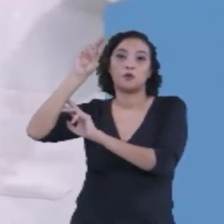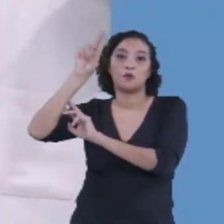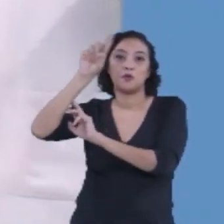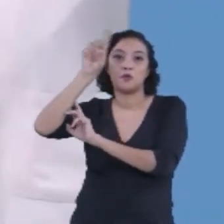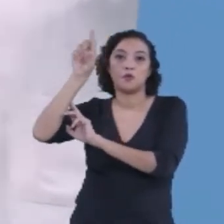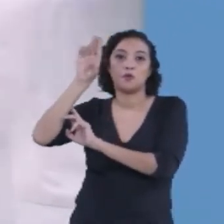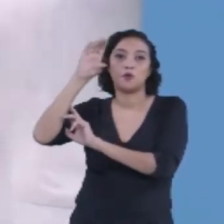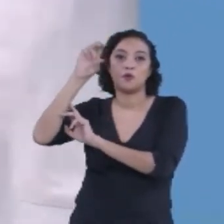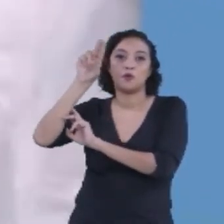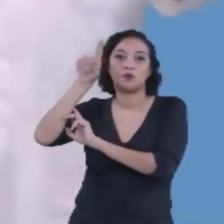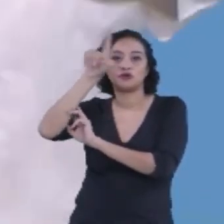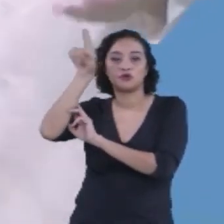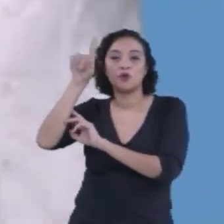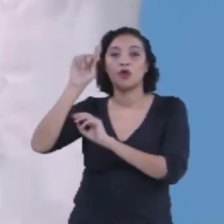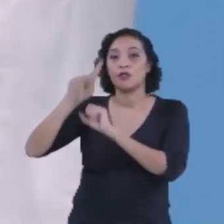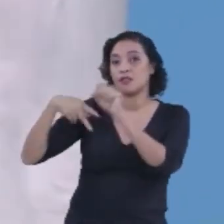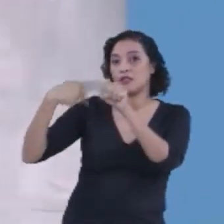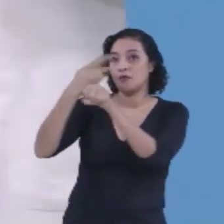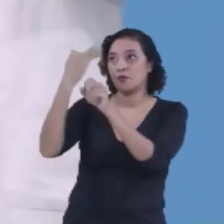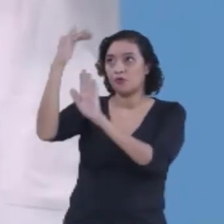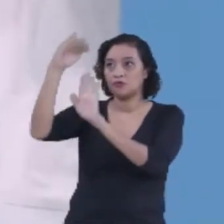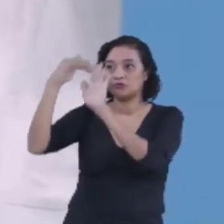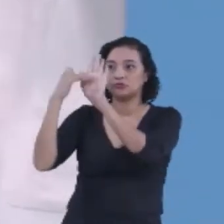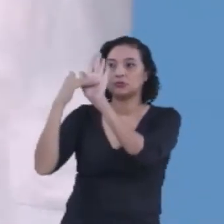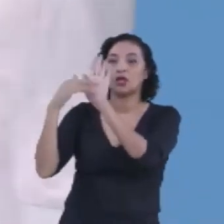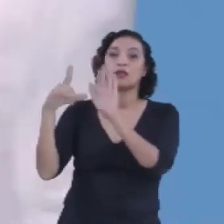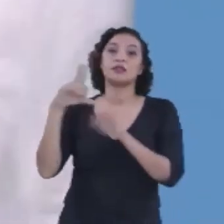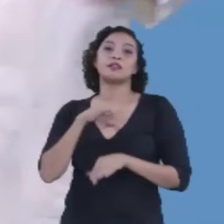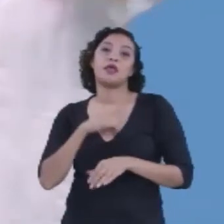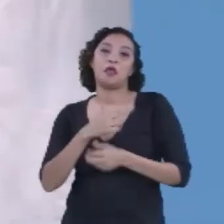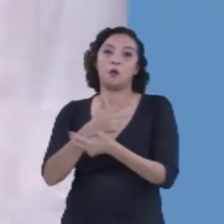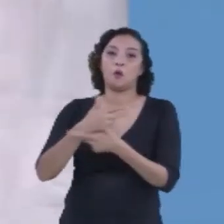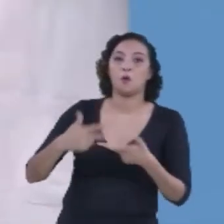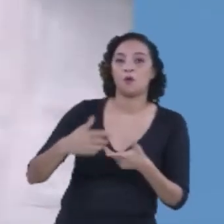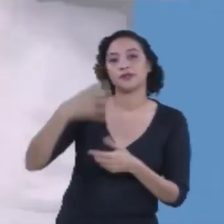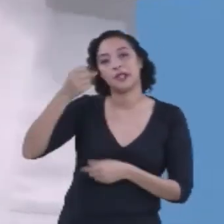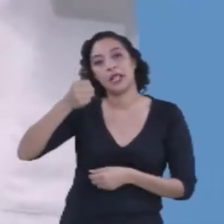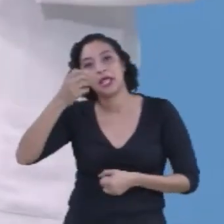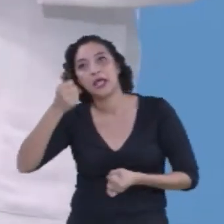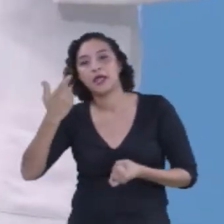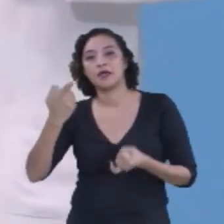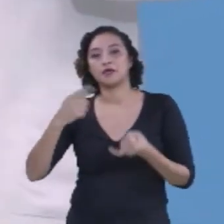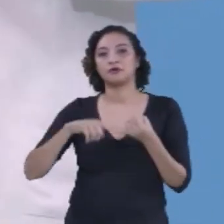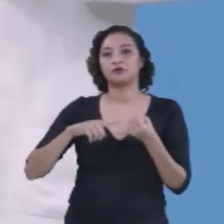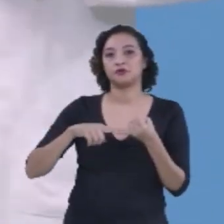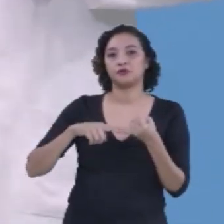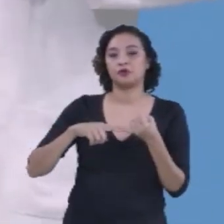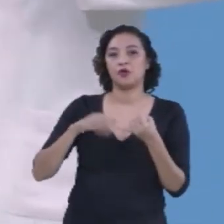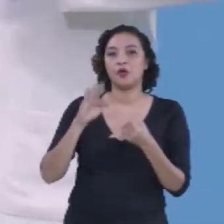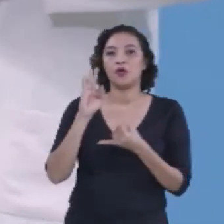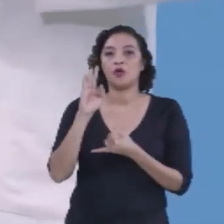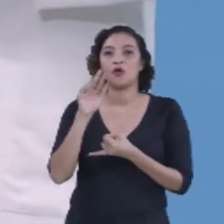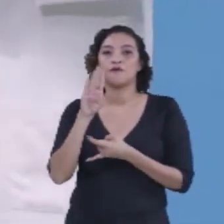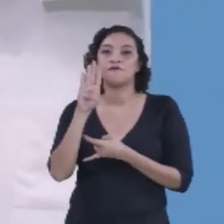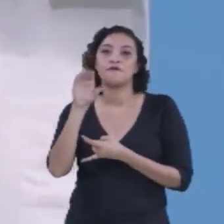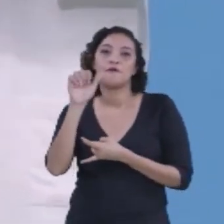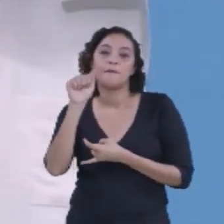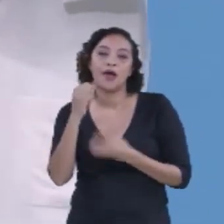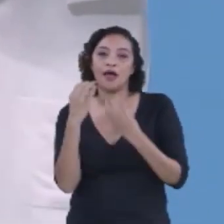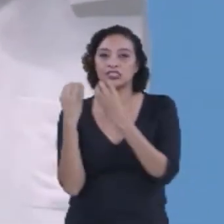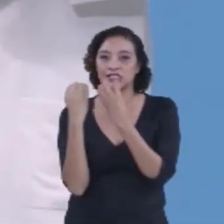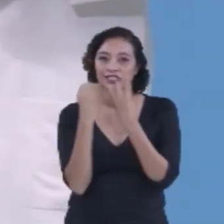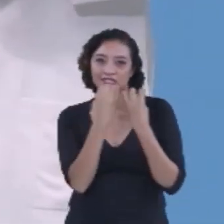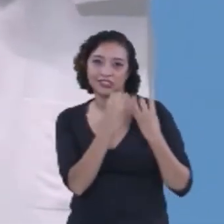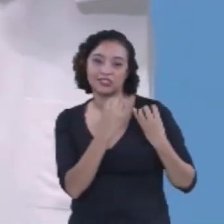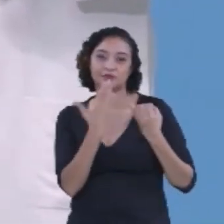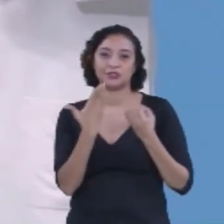os ingredientes que você vai precisar, leite, certo? O fubá de milho, e aqui